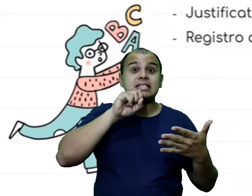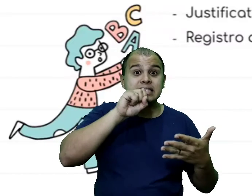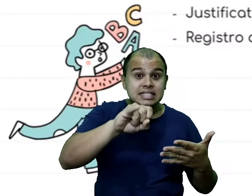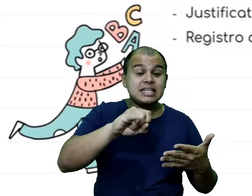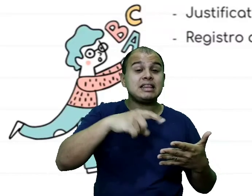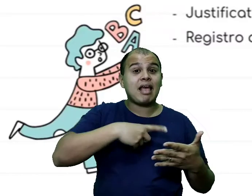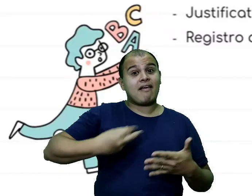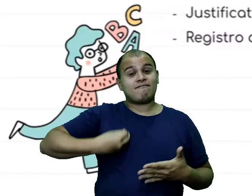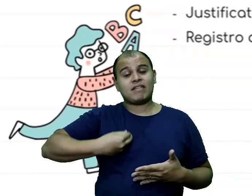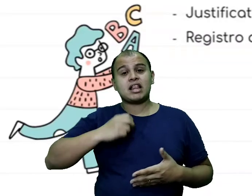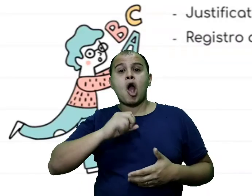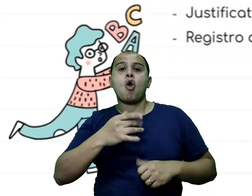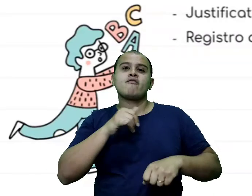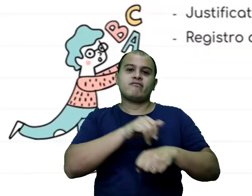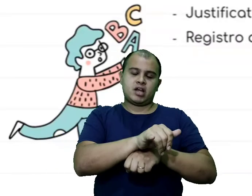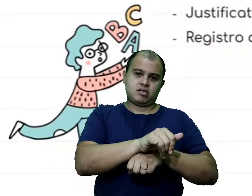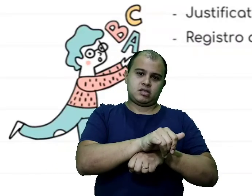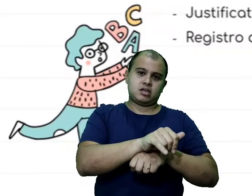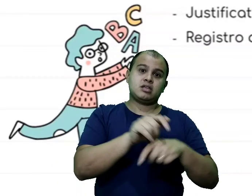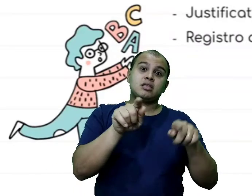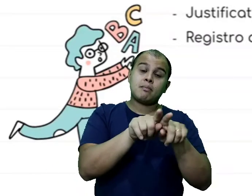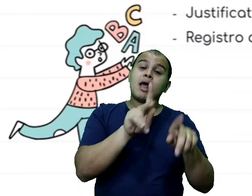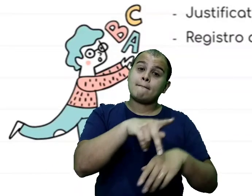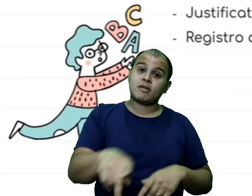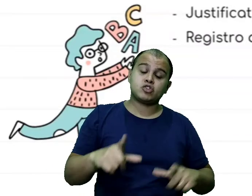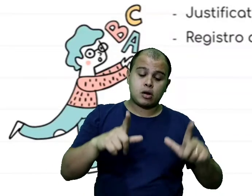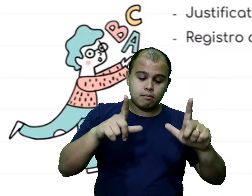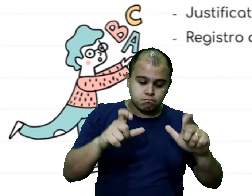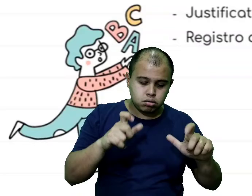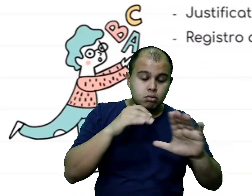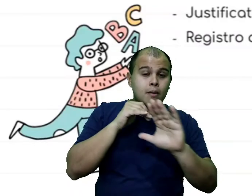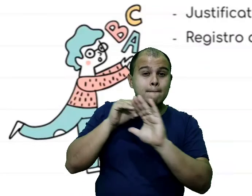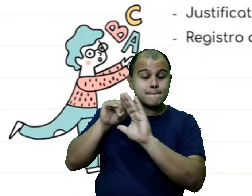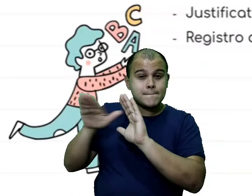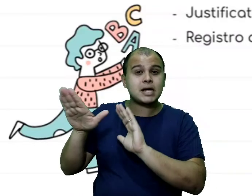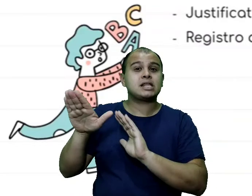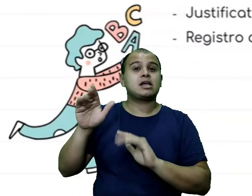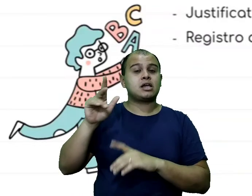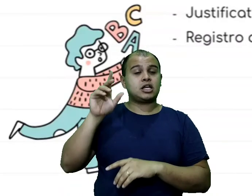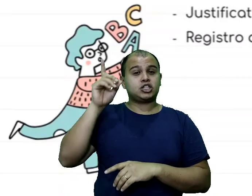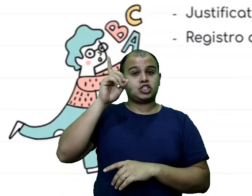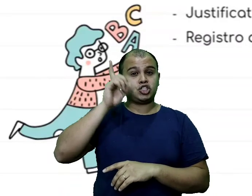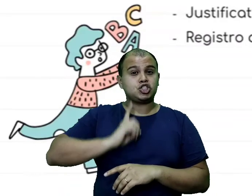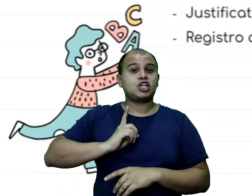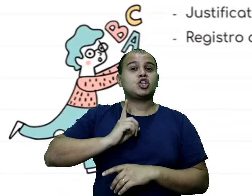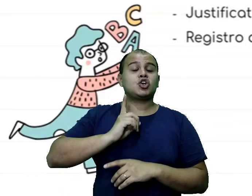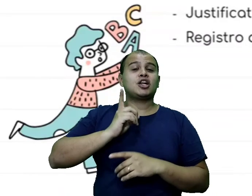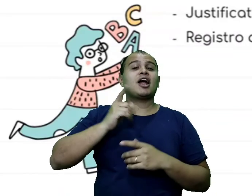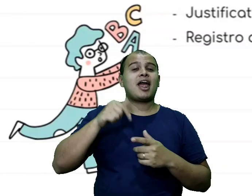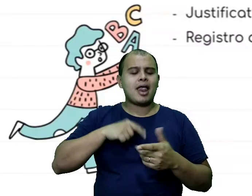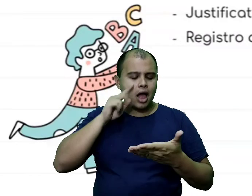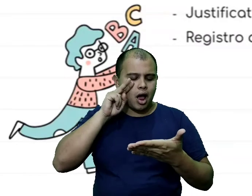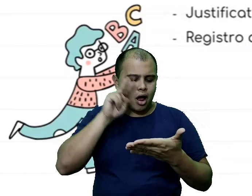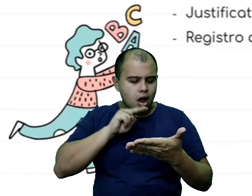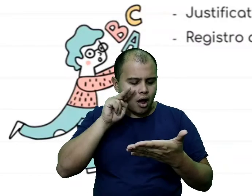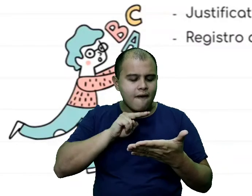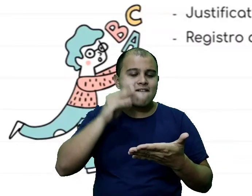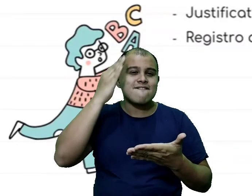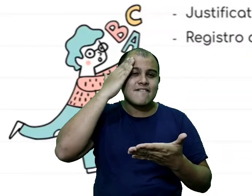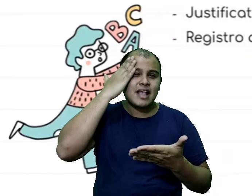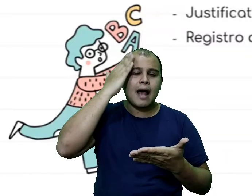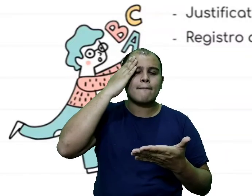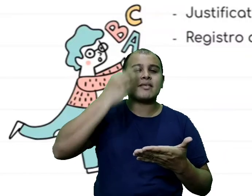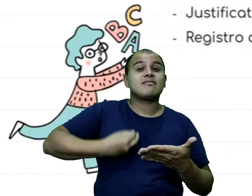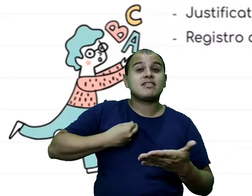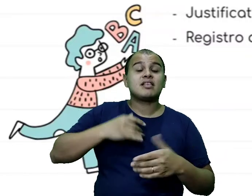cada 15 dias, ela manda a foto do diário de classe para mim e eu encaminho uma planilha mensalmente ao Departamento de Educação de